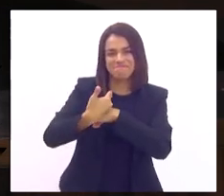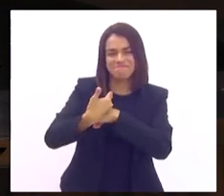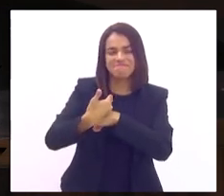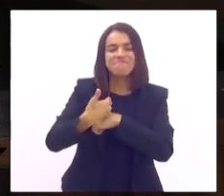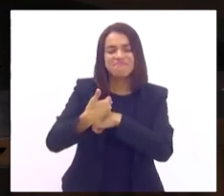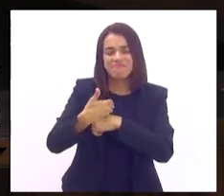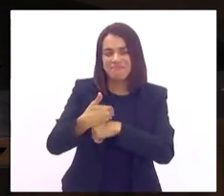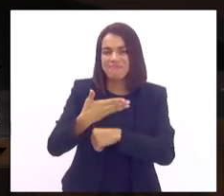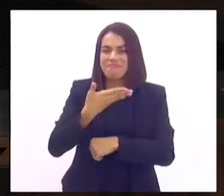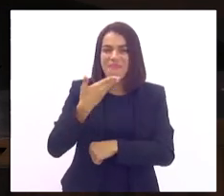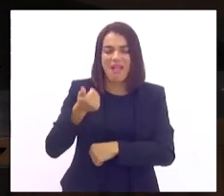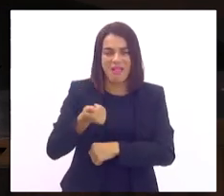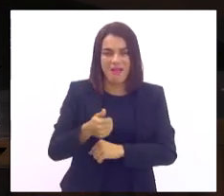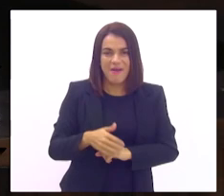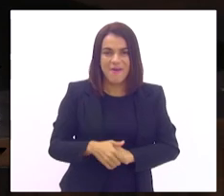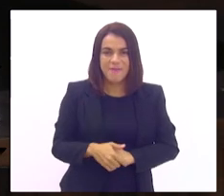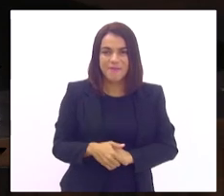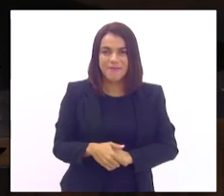Vocês são.